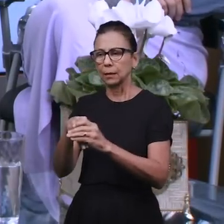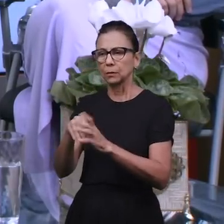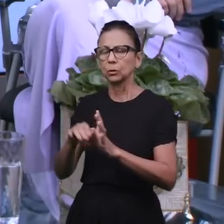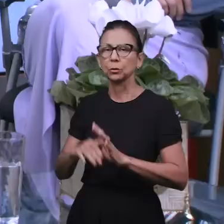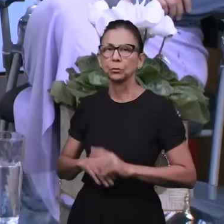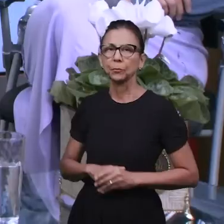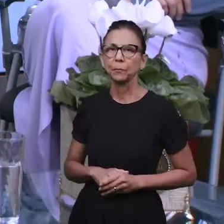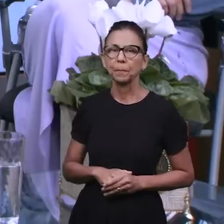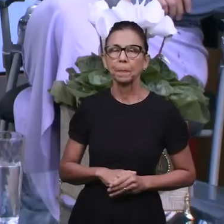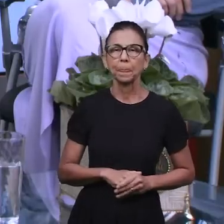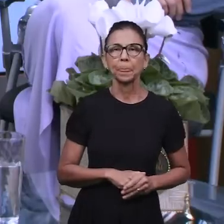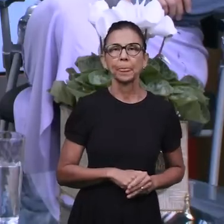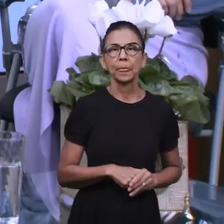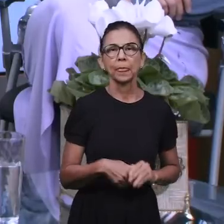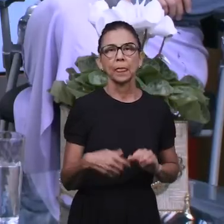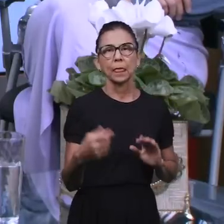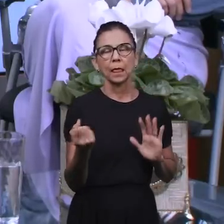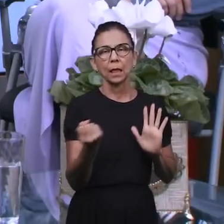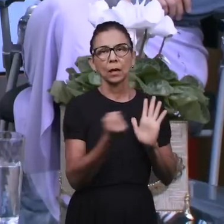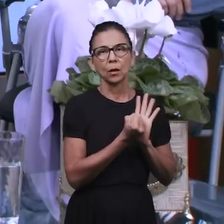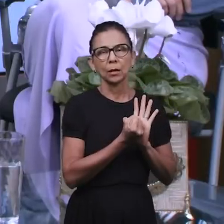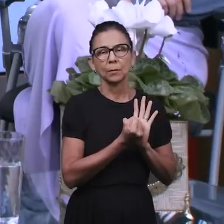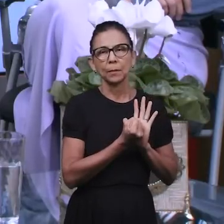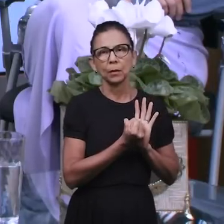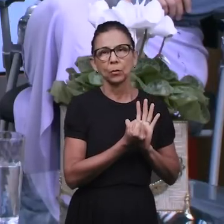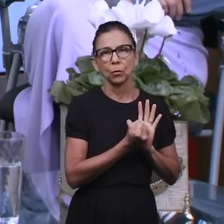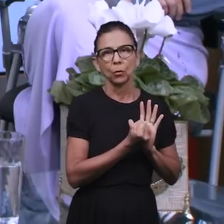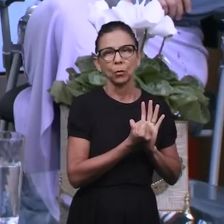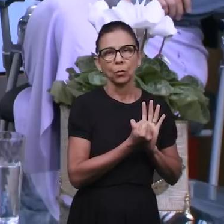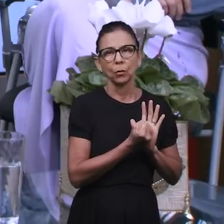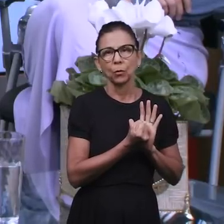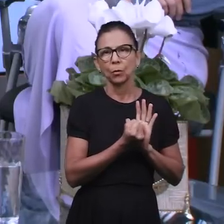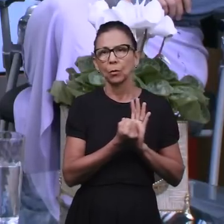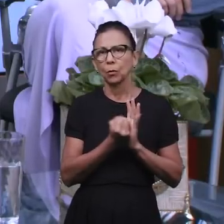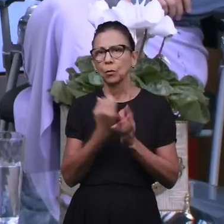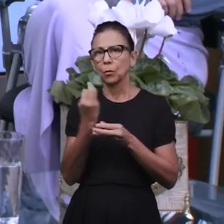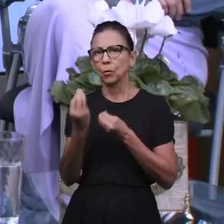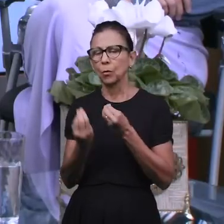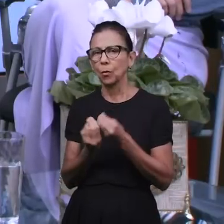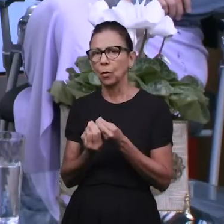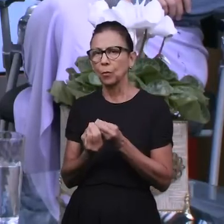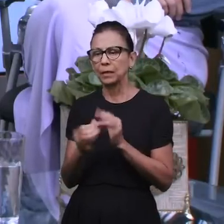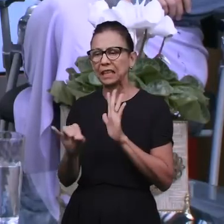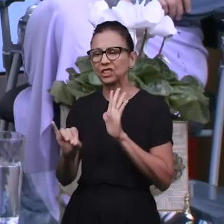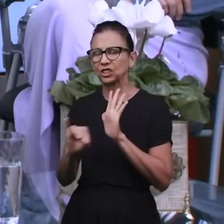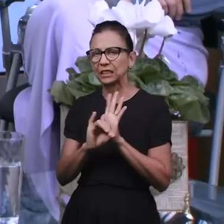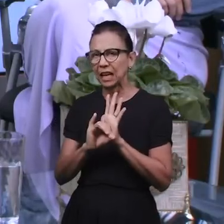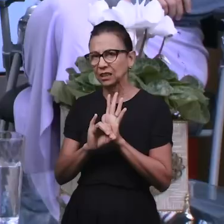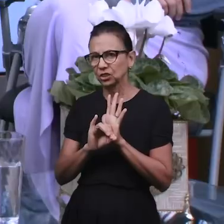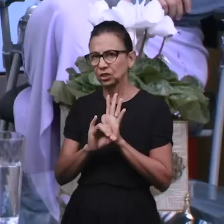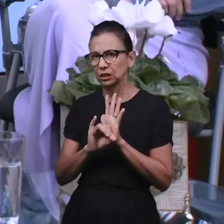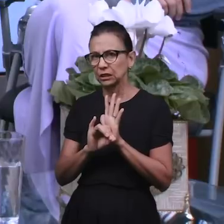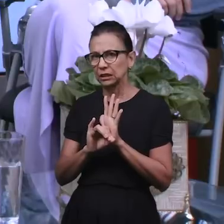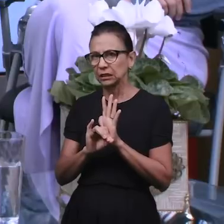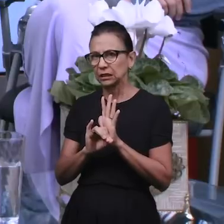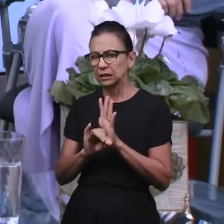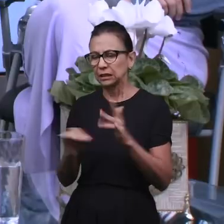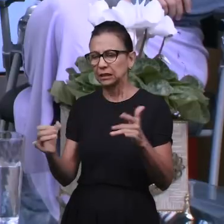à cidade de cidade livre. Dentro da cidade de